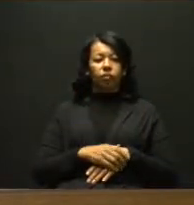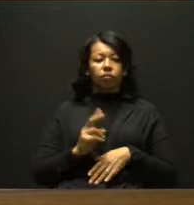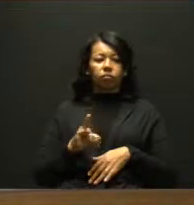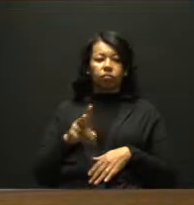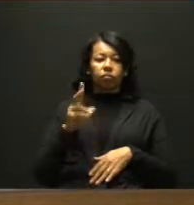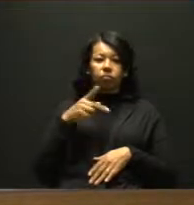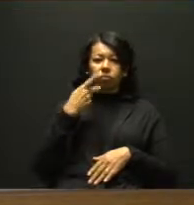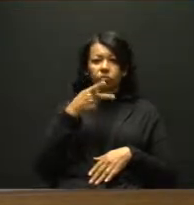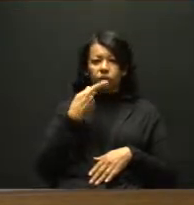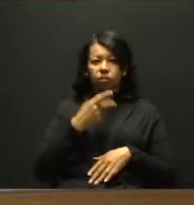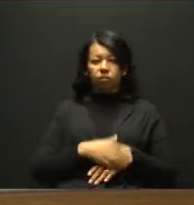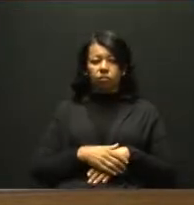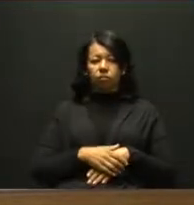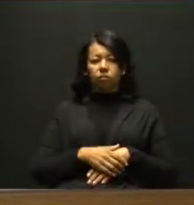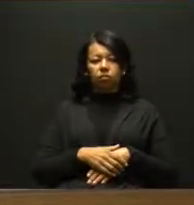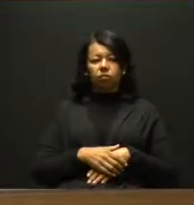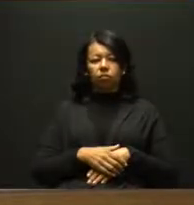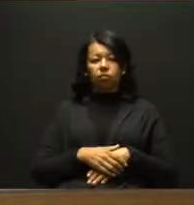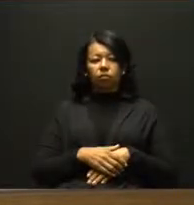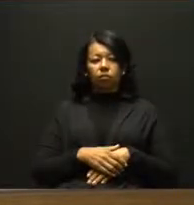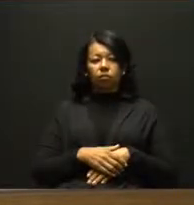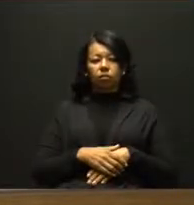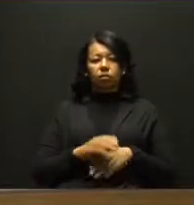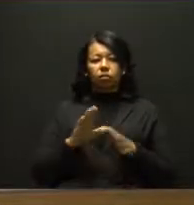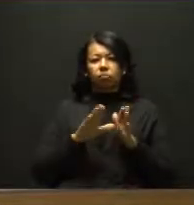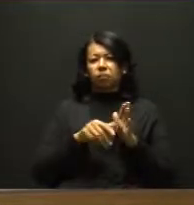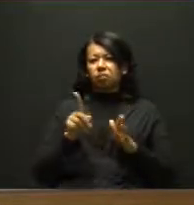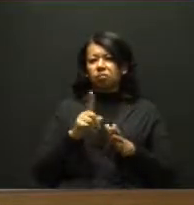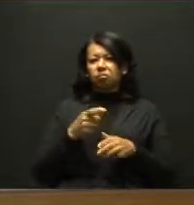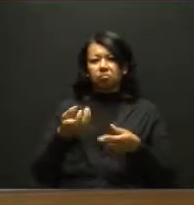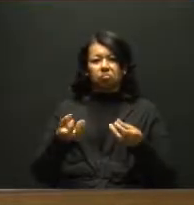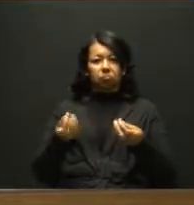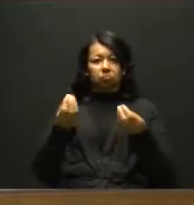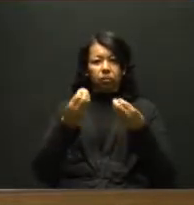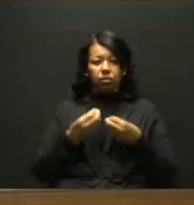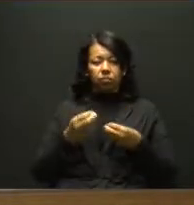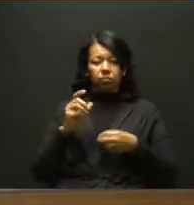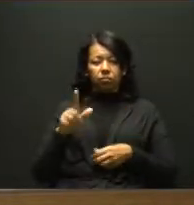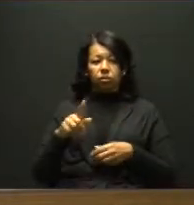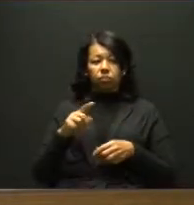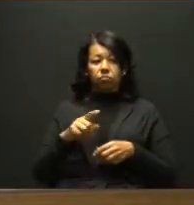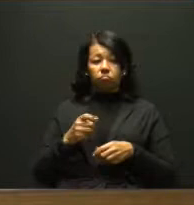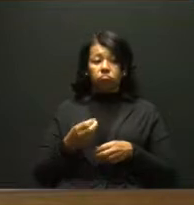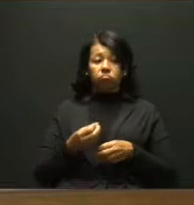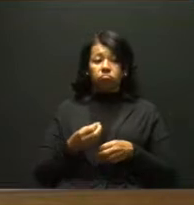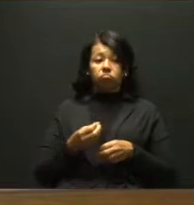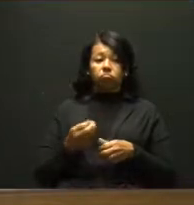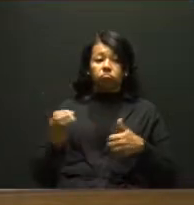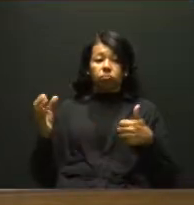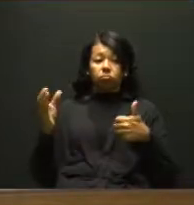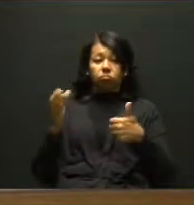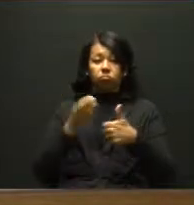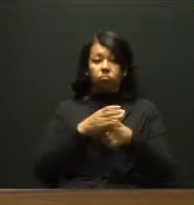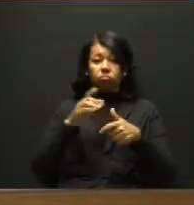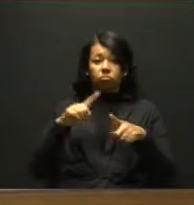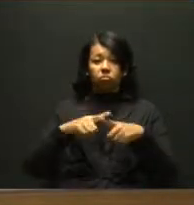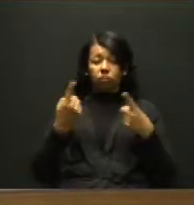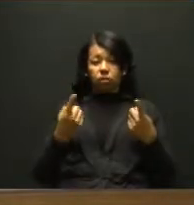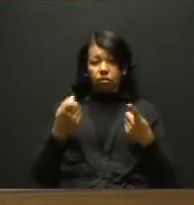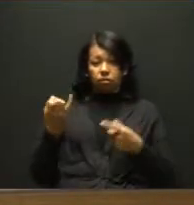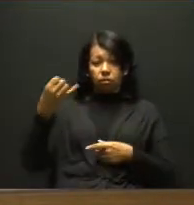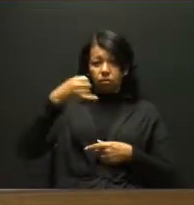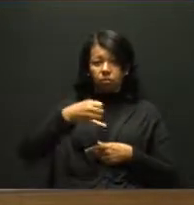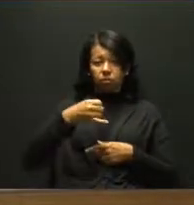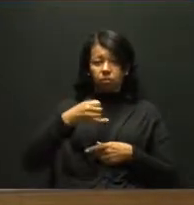bandido não merece mandato bandido merece cadeia certo em cima dessa máxima dessa premissa fica